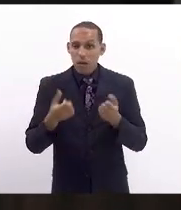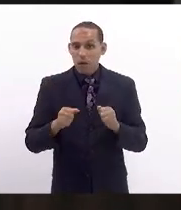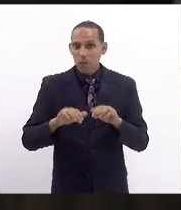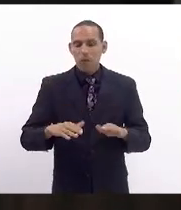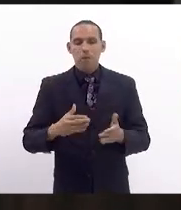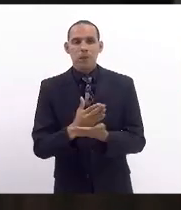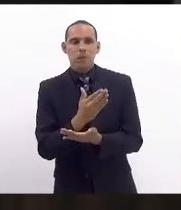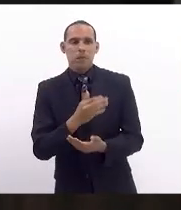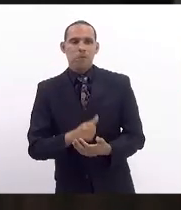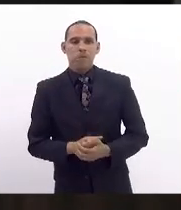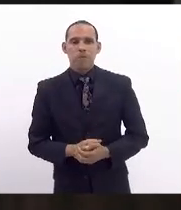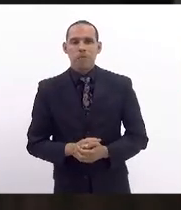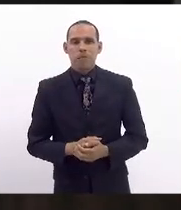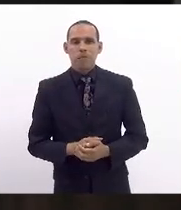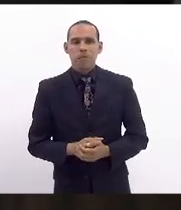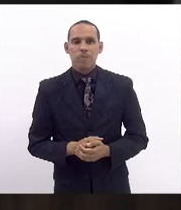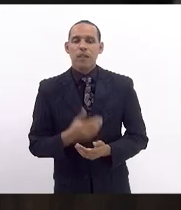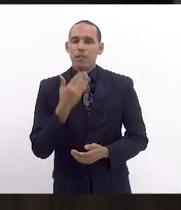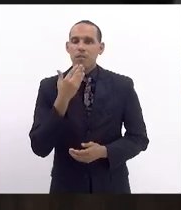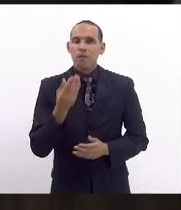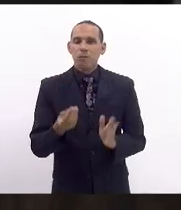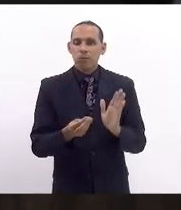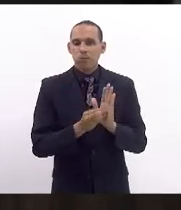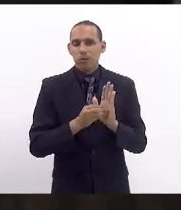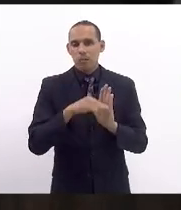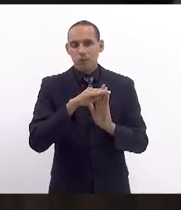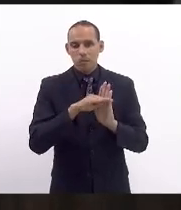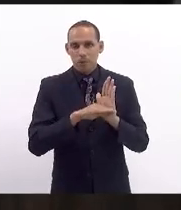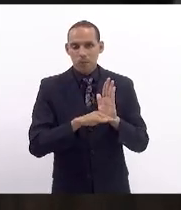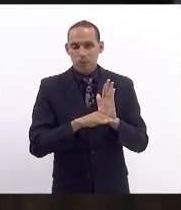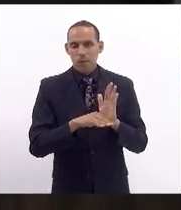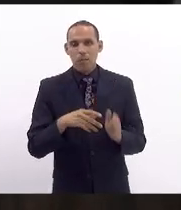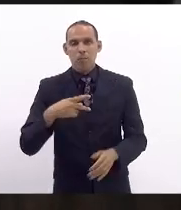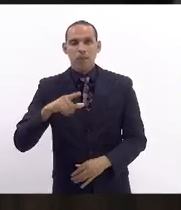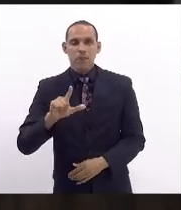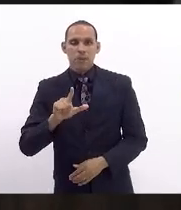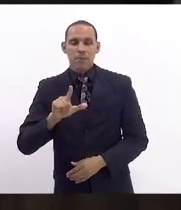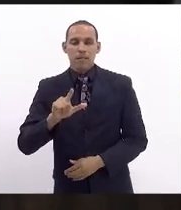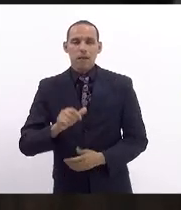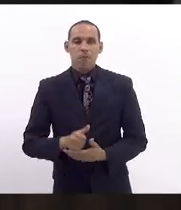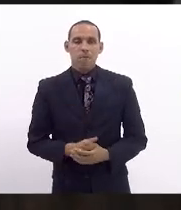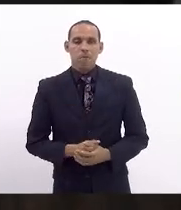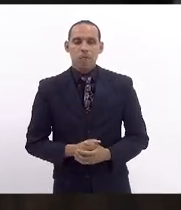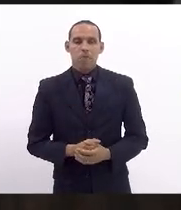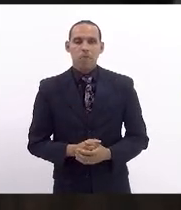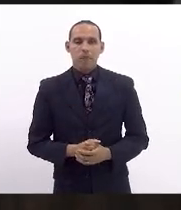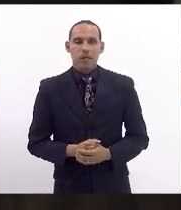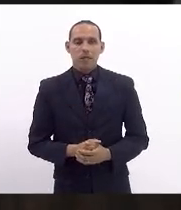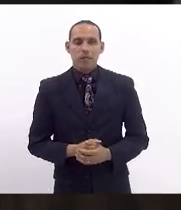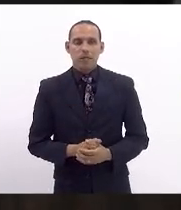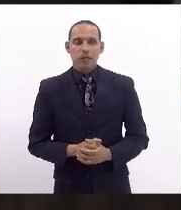Como estão aprovado é que é a inclusão na ordem do dia do projeto de lei